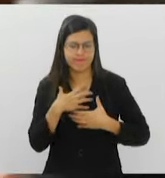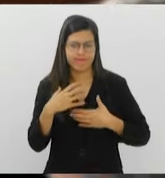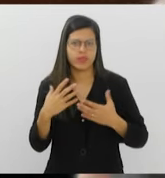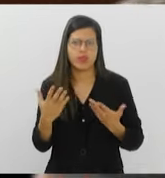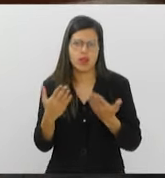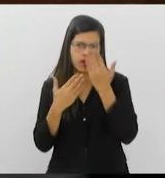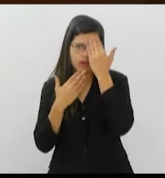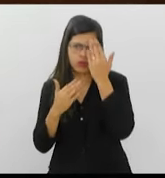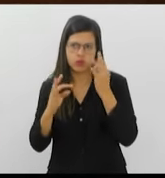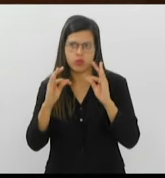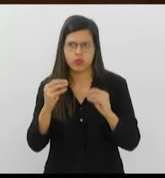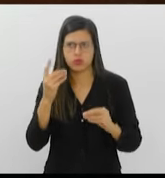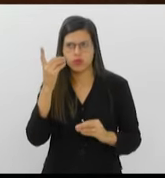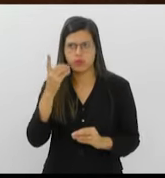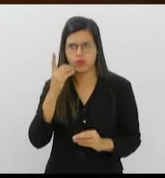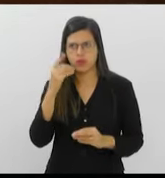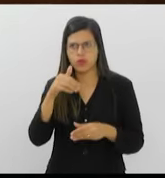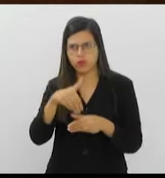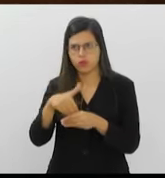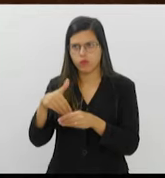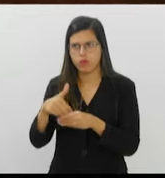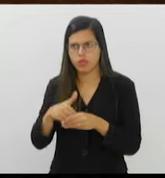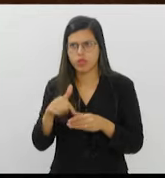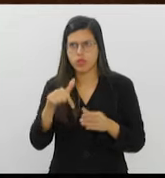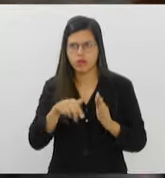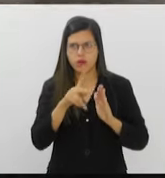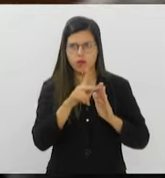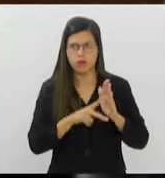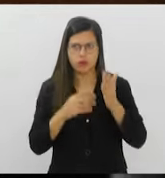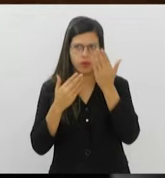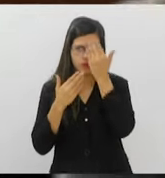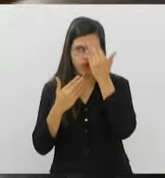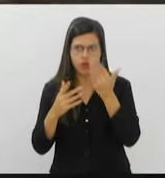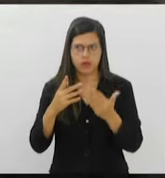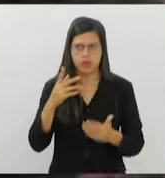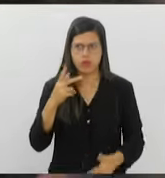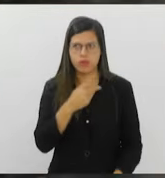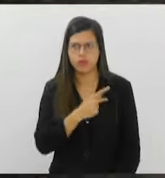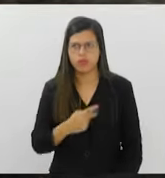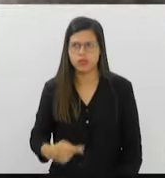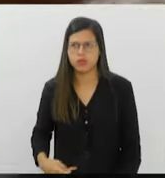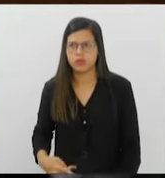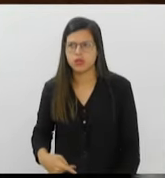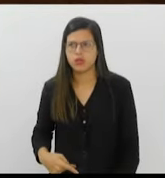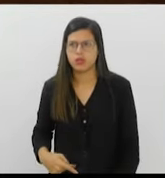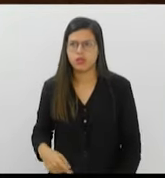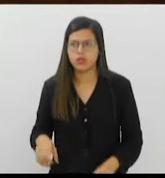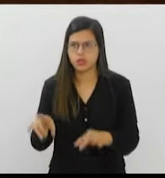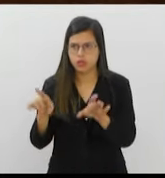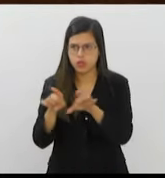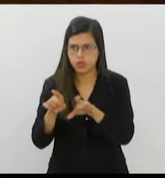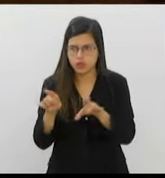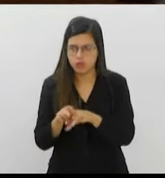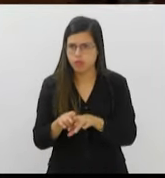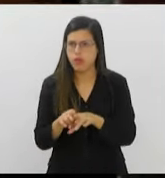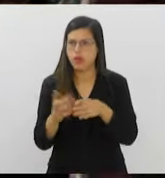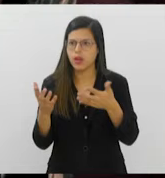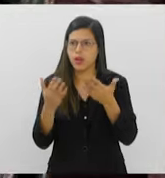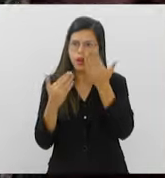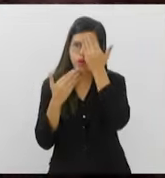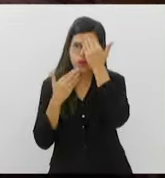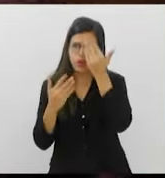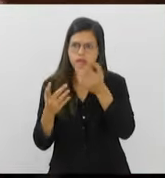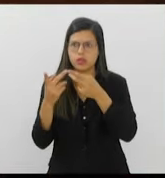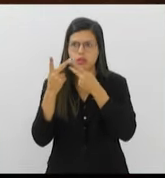votaram a favor desse projeto. Muito obrigado, presidente. Presidente, uma questão também. Queria aqui agradecer a